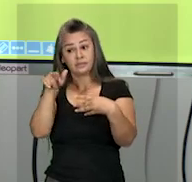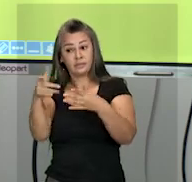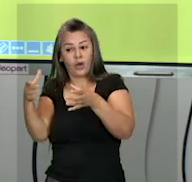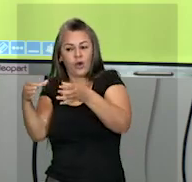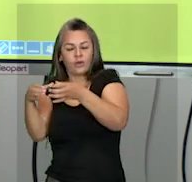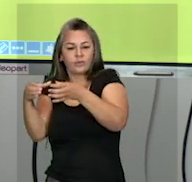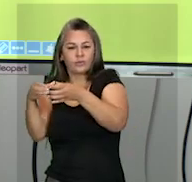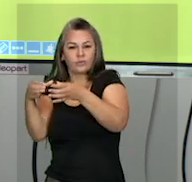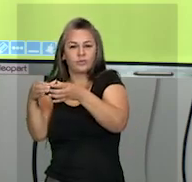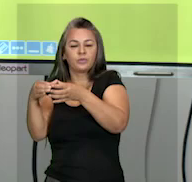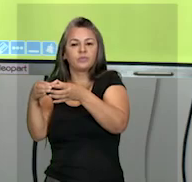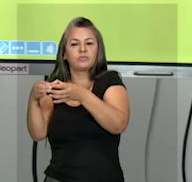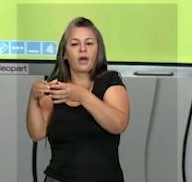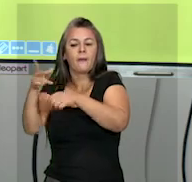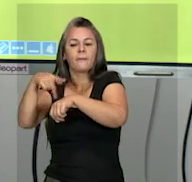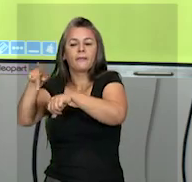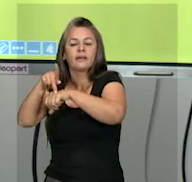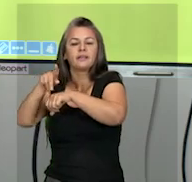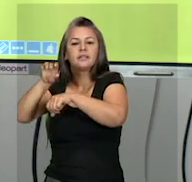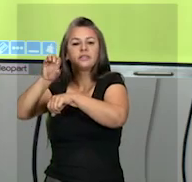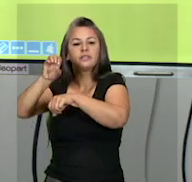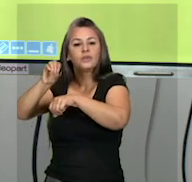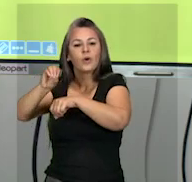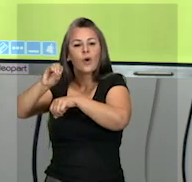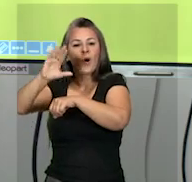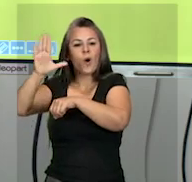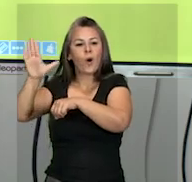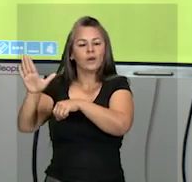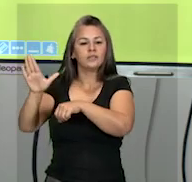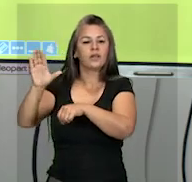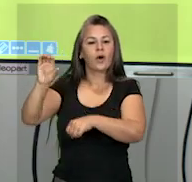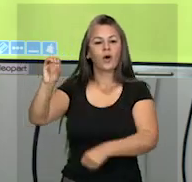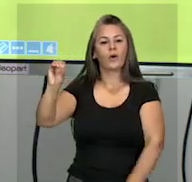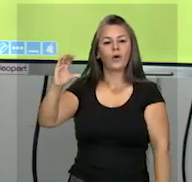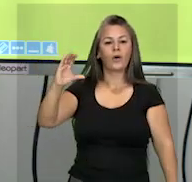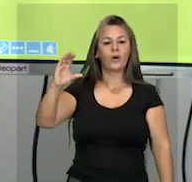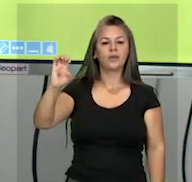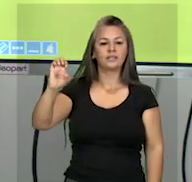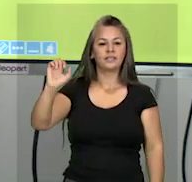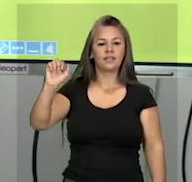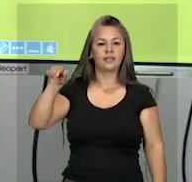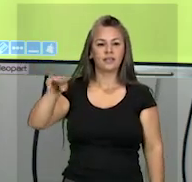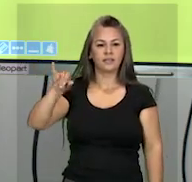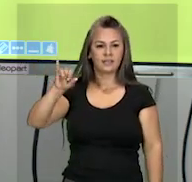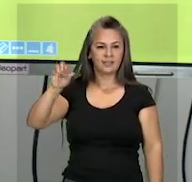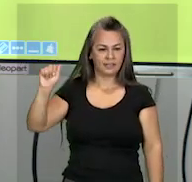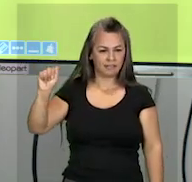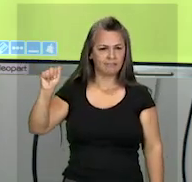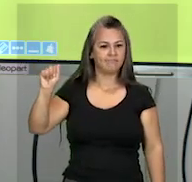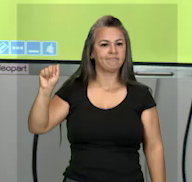do Japão e dos tigres asiáticos. Primeiro que eles estão mais próximos da cultura ocidental do que o Japão e os tigres.